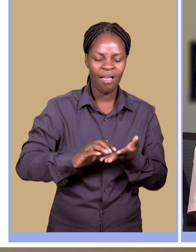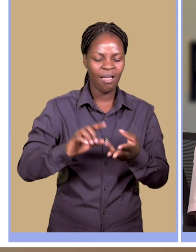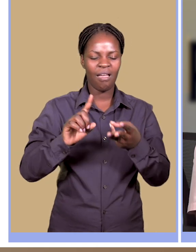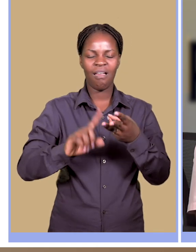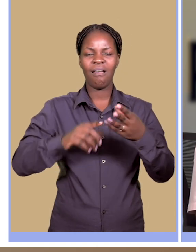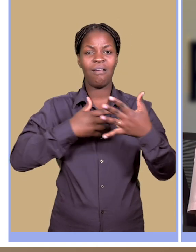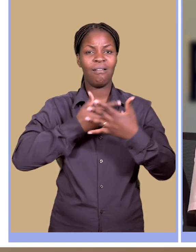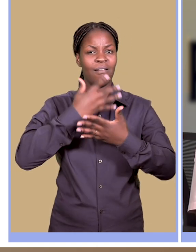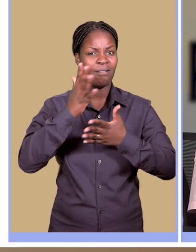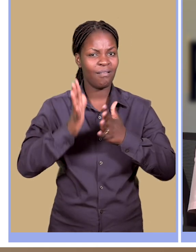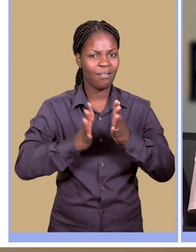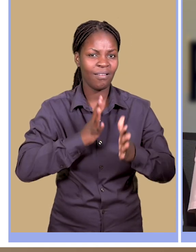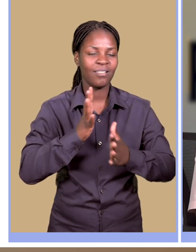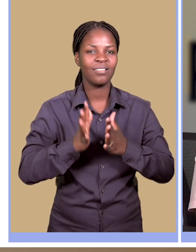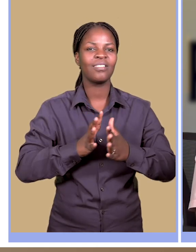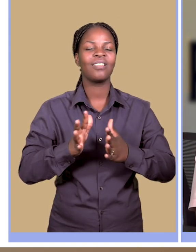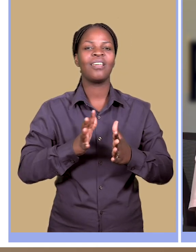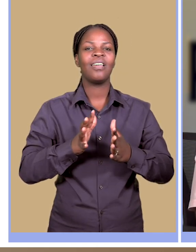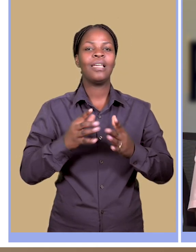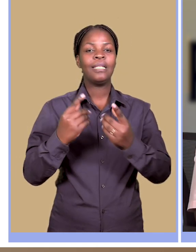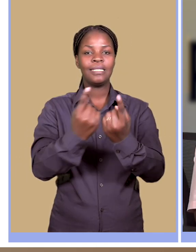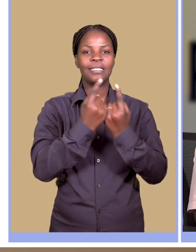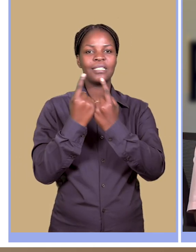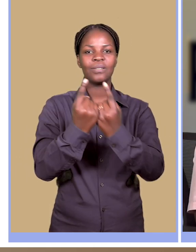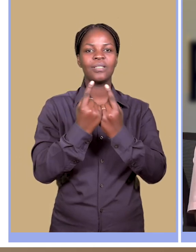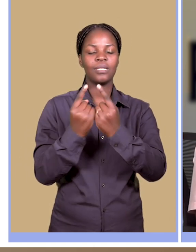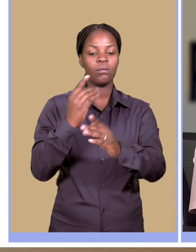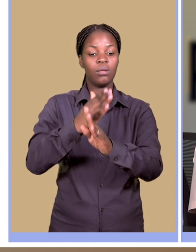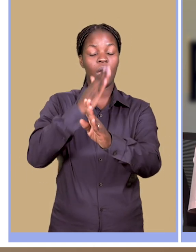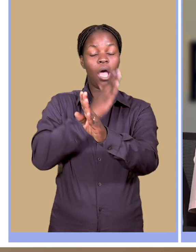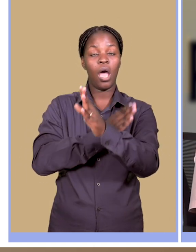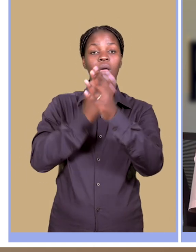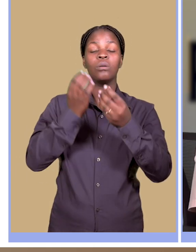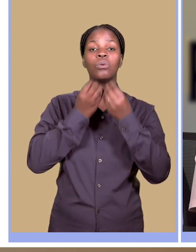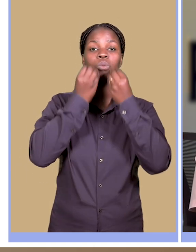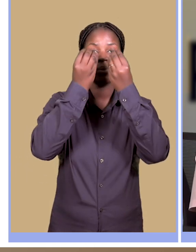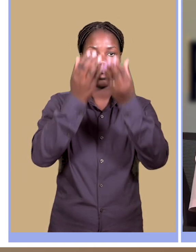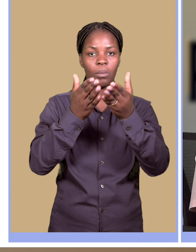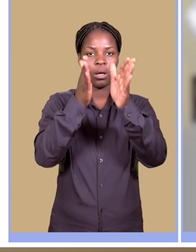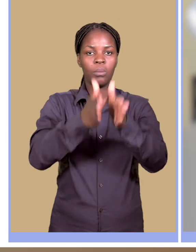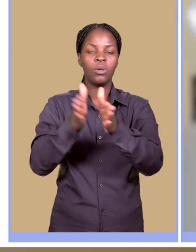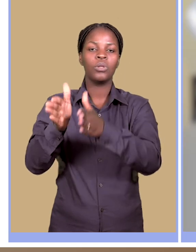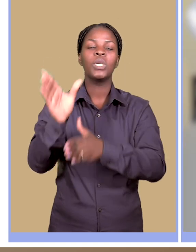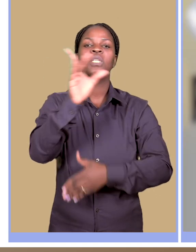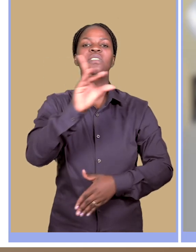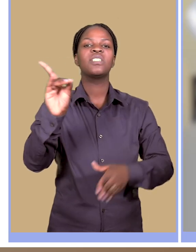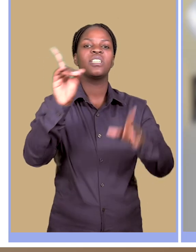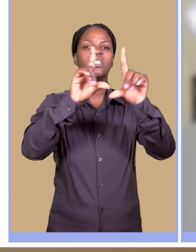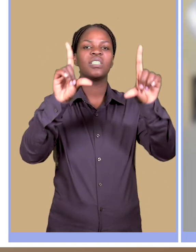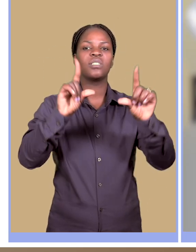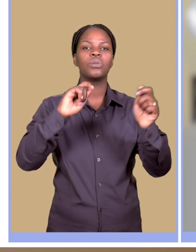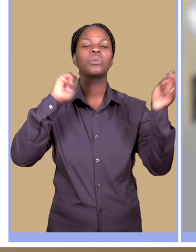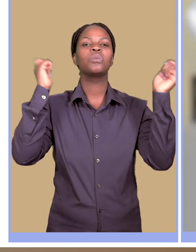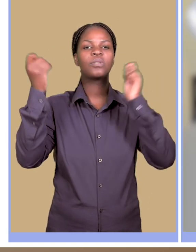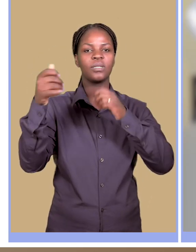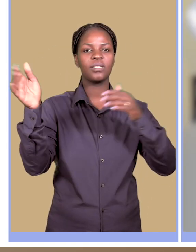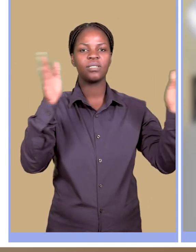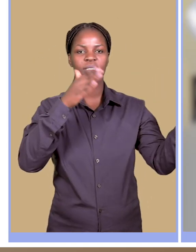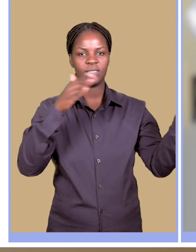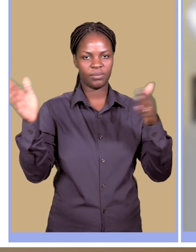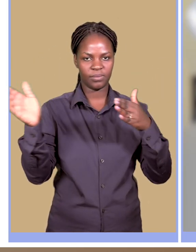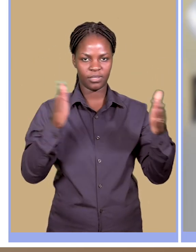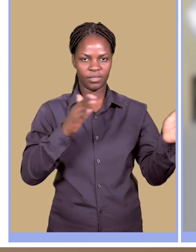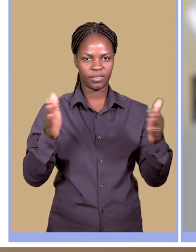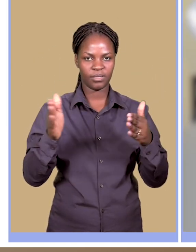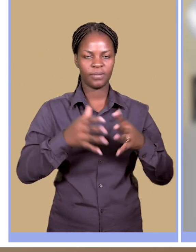sinais, para questões do aviso prévio para pessoas com deficiência no que diz respeito a mudanças